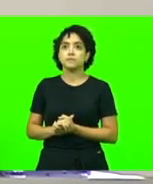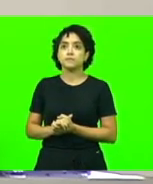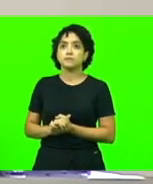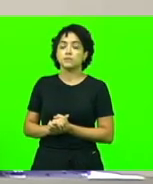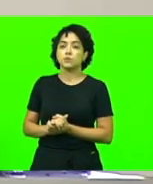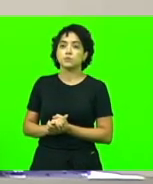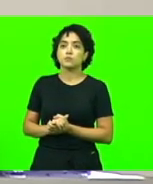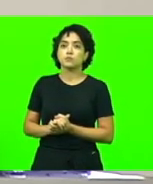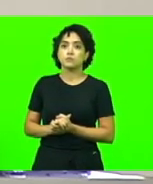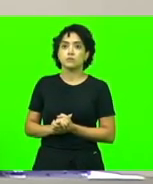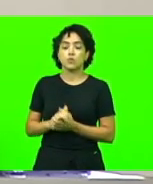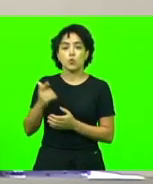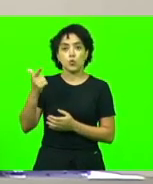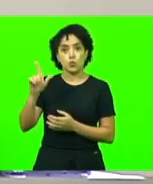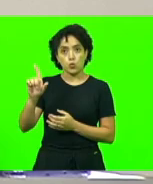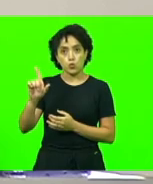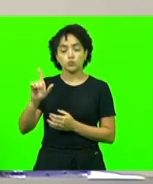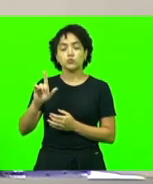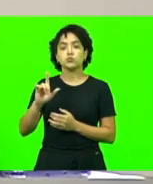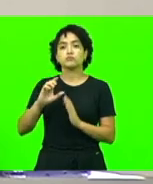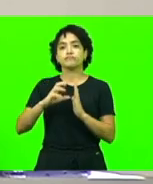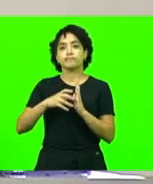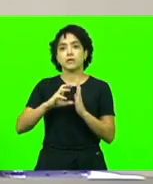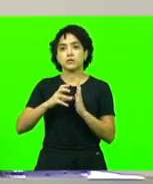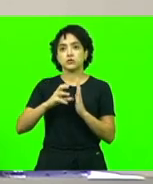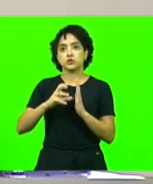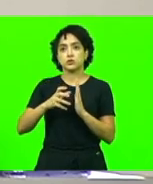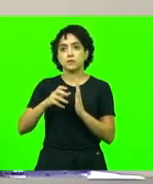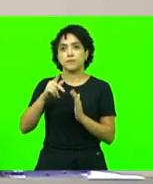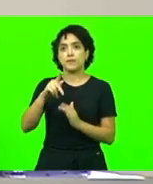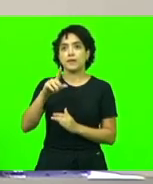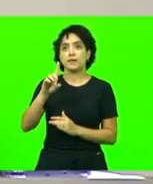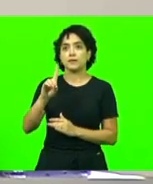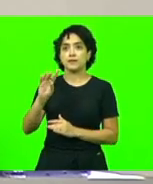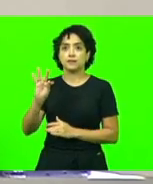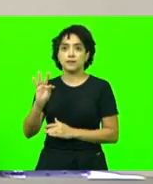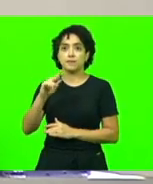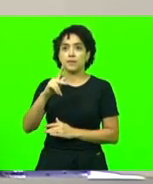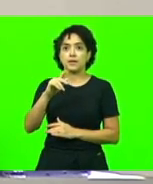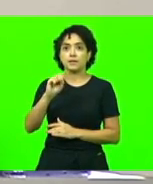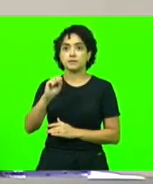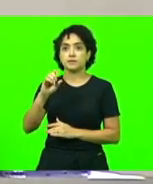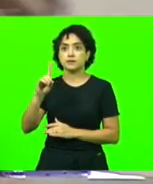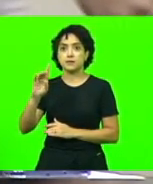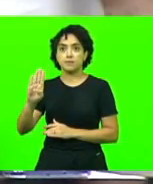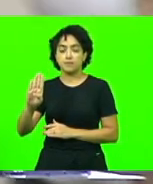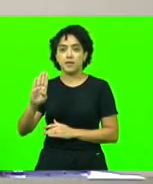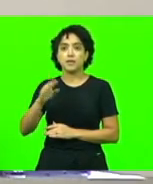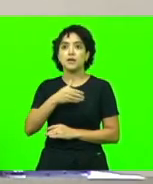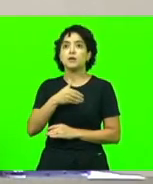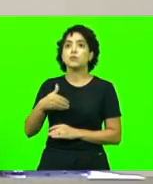Ao próximo, ao bloco PDT, PSDB, Republicanos.